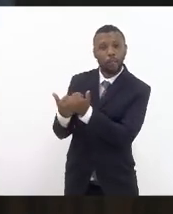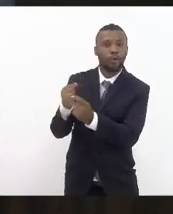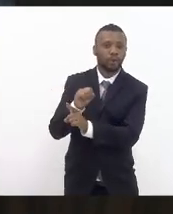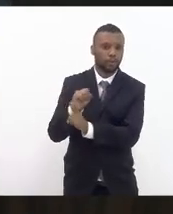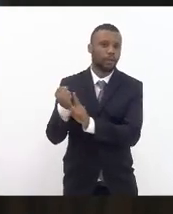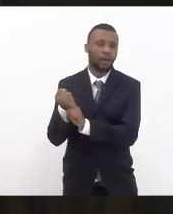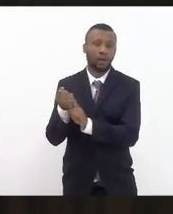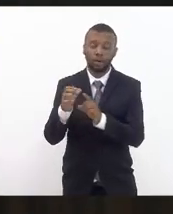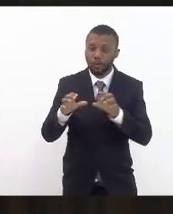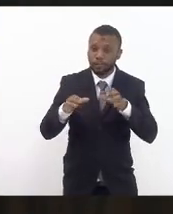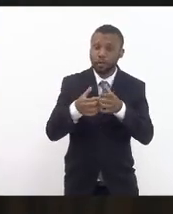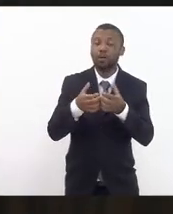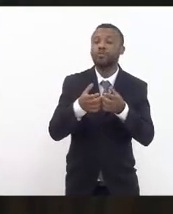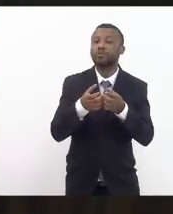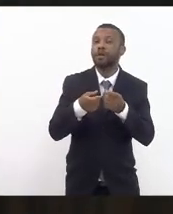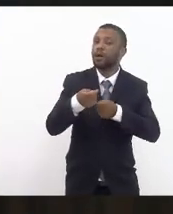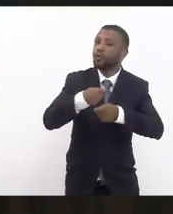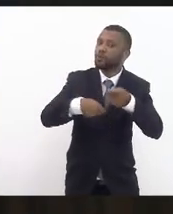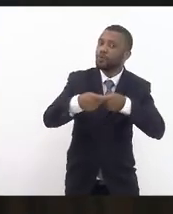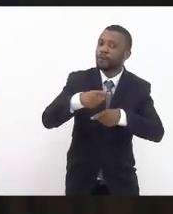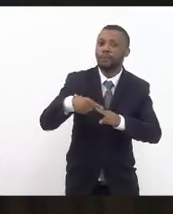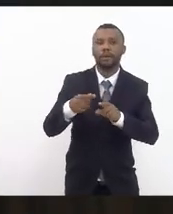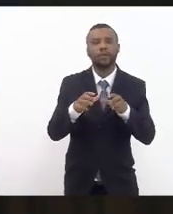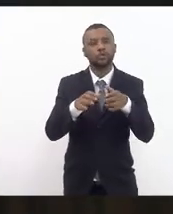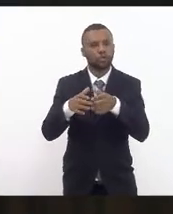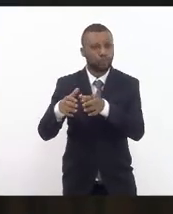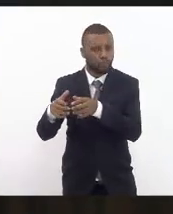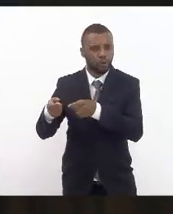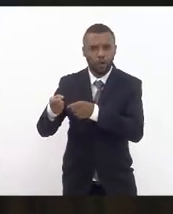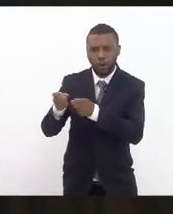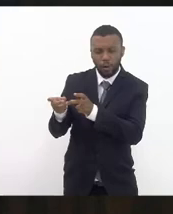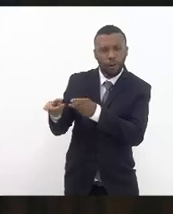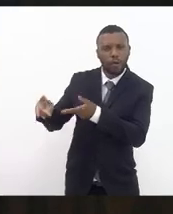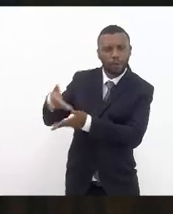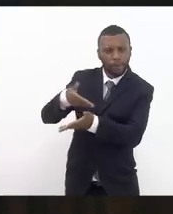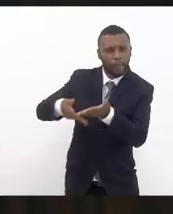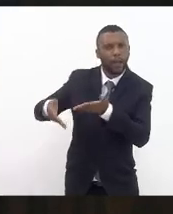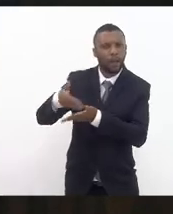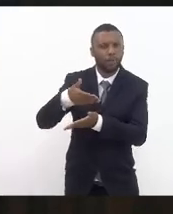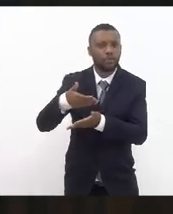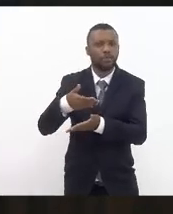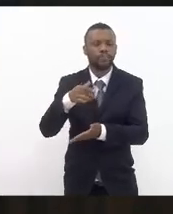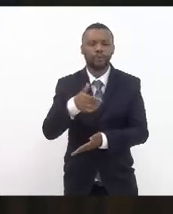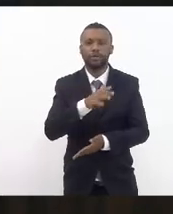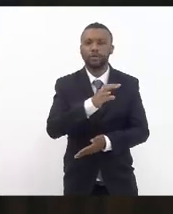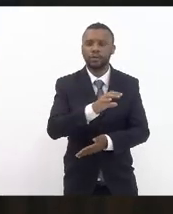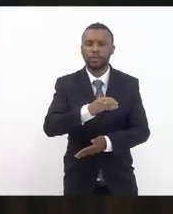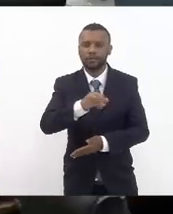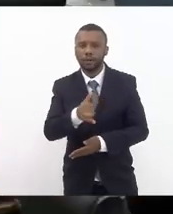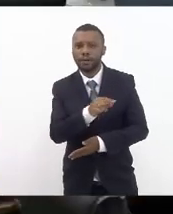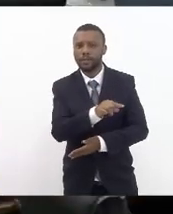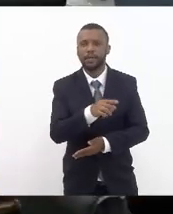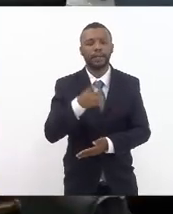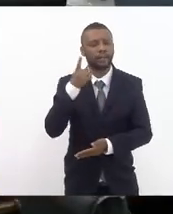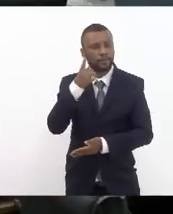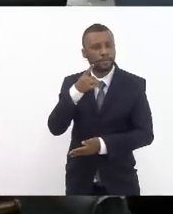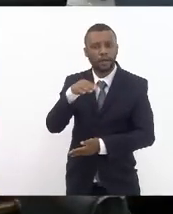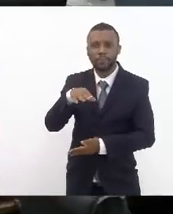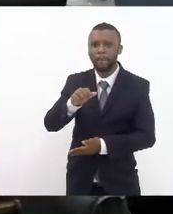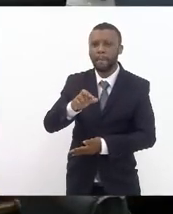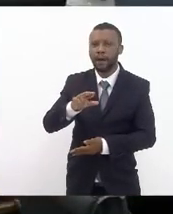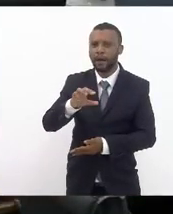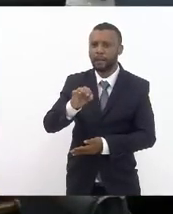de Economia, Indústria e Comércio e da Comissão de Orçamento. Para emitir parecer da Comissão de Constituição e Justiça, deputado Márcio Pacheco.